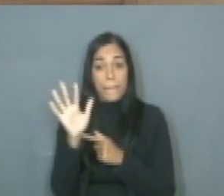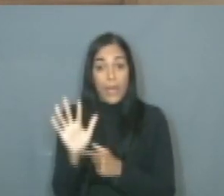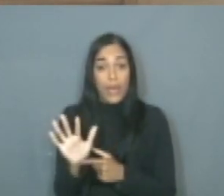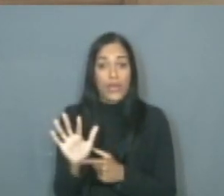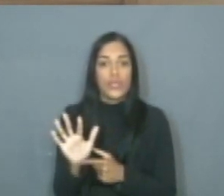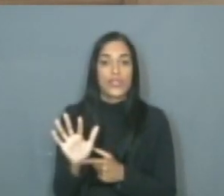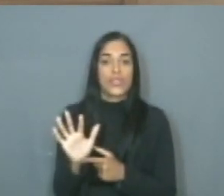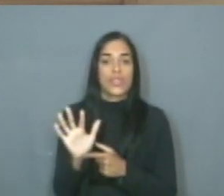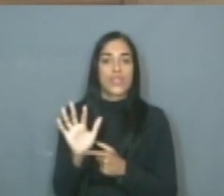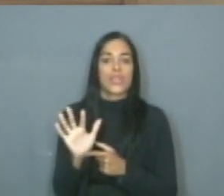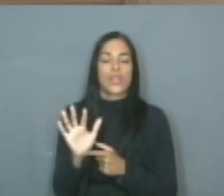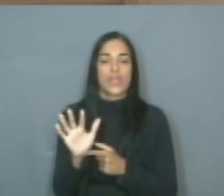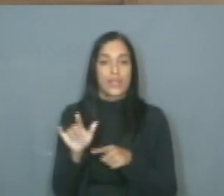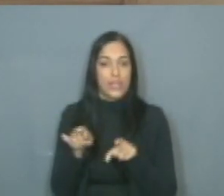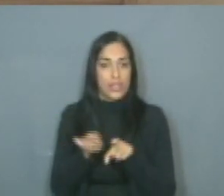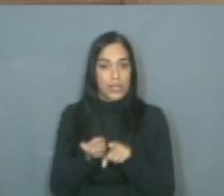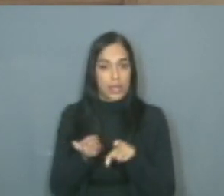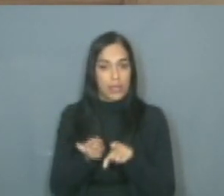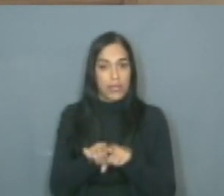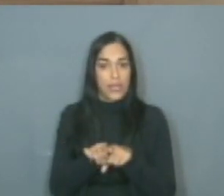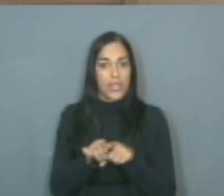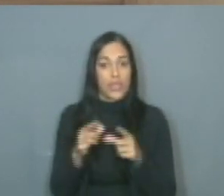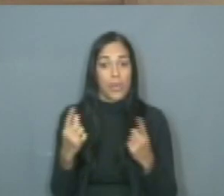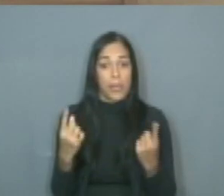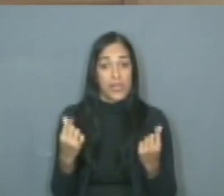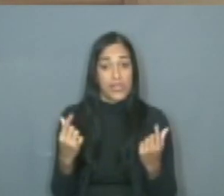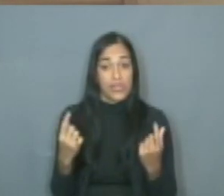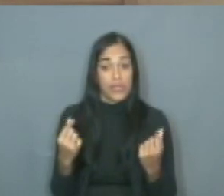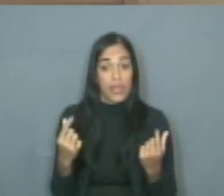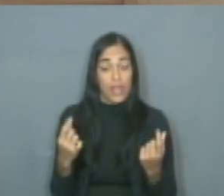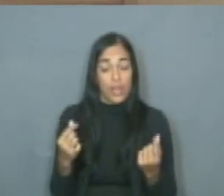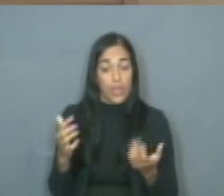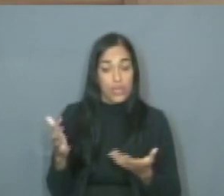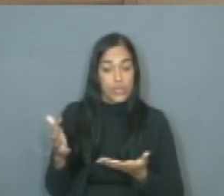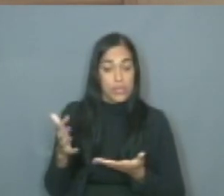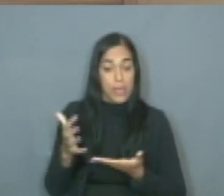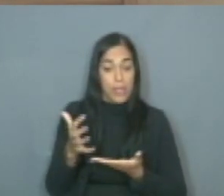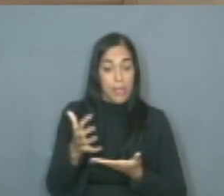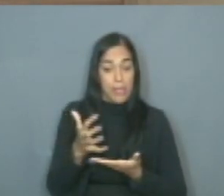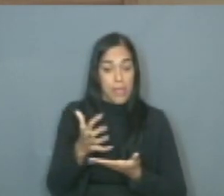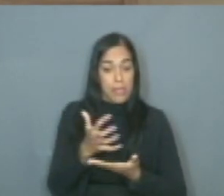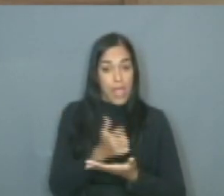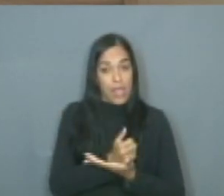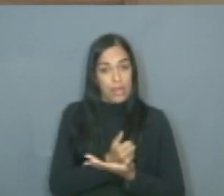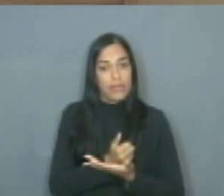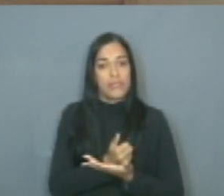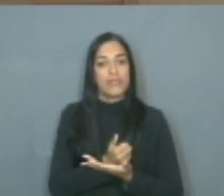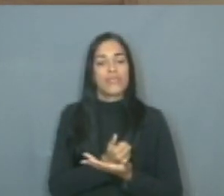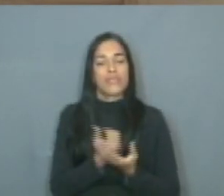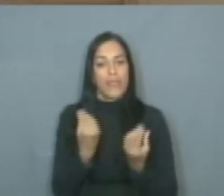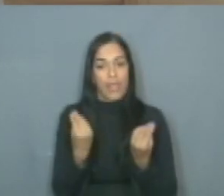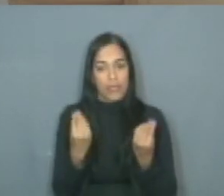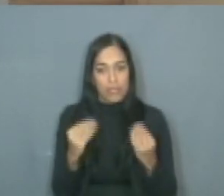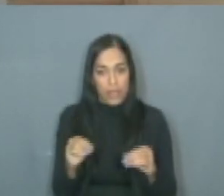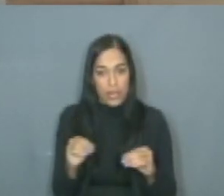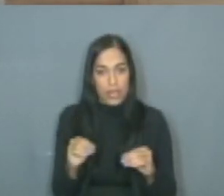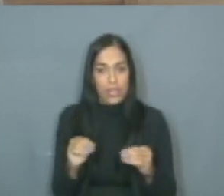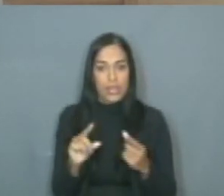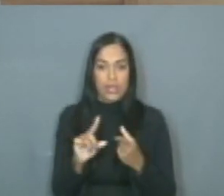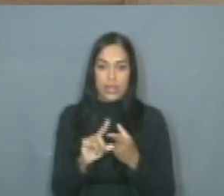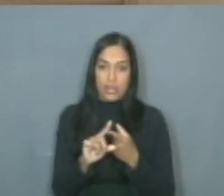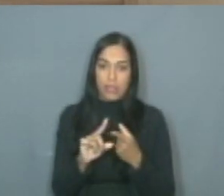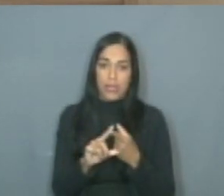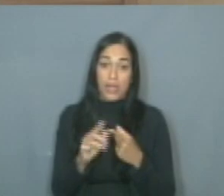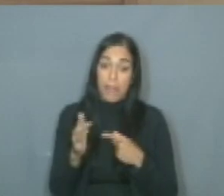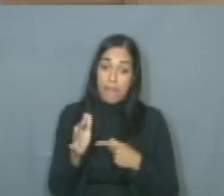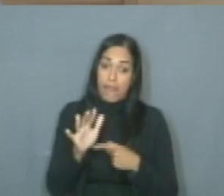forma transparente como esses valores arrecadados estão sendo aplicados, mostre com